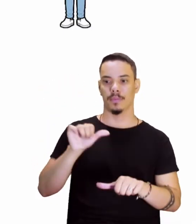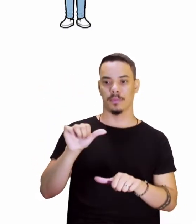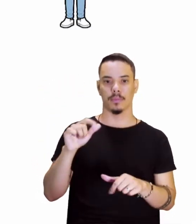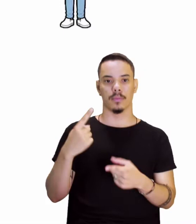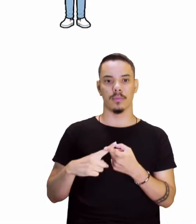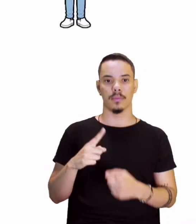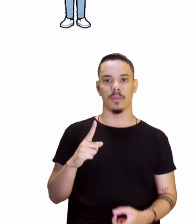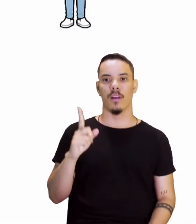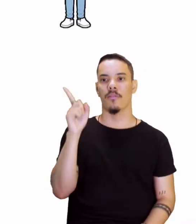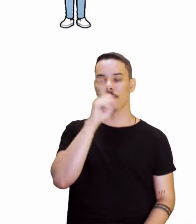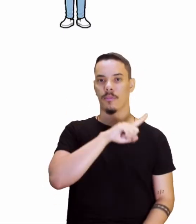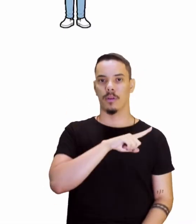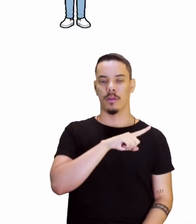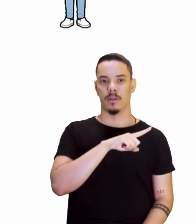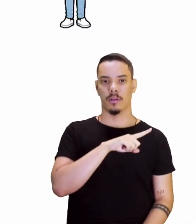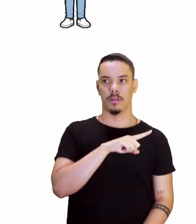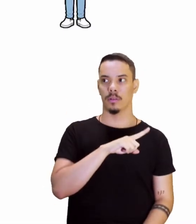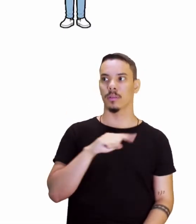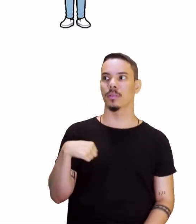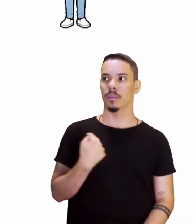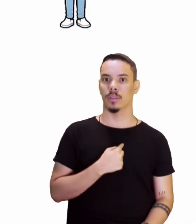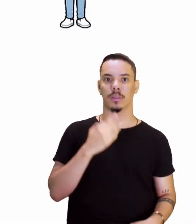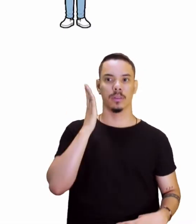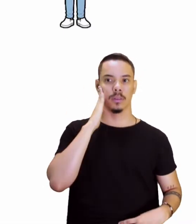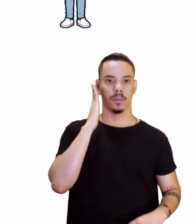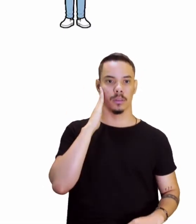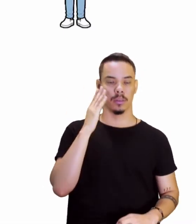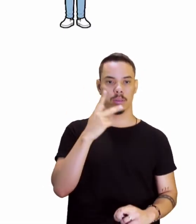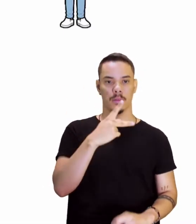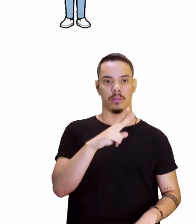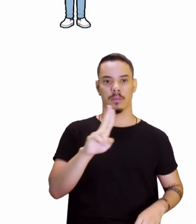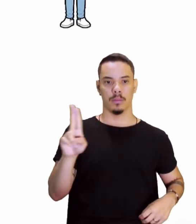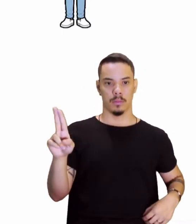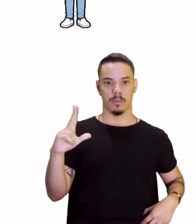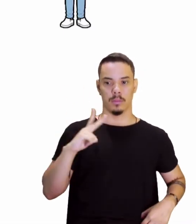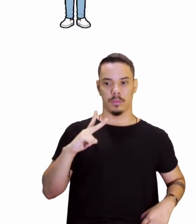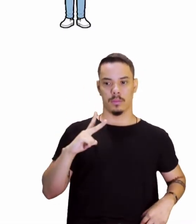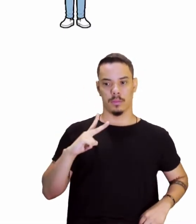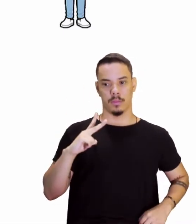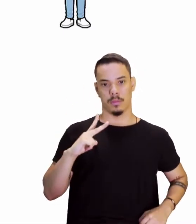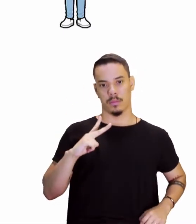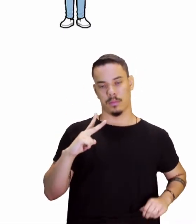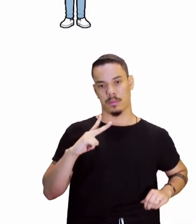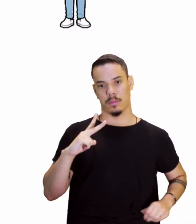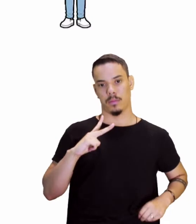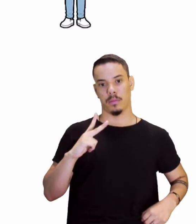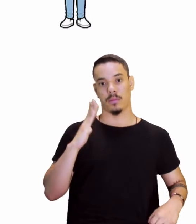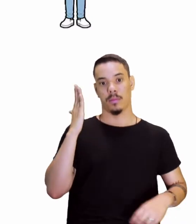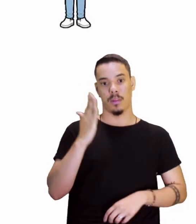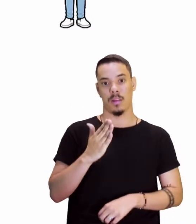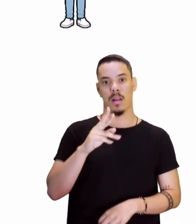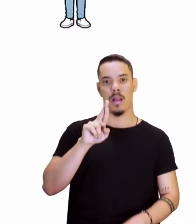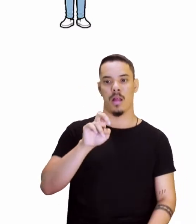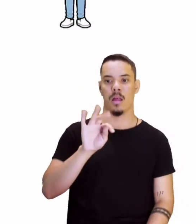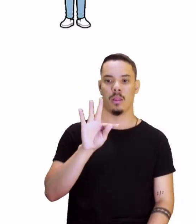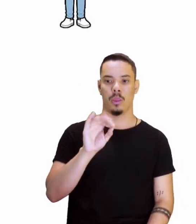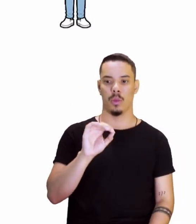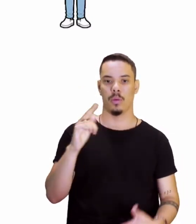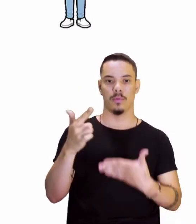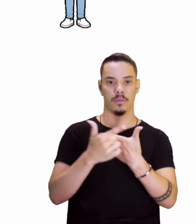foi aqui. Sabe que o pronome do pessoal, do caso reto, ele tem função